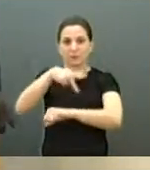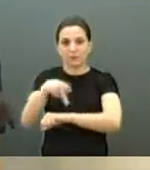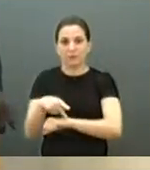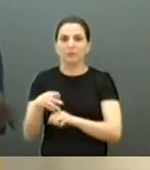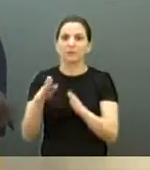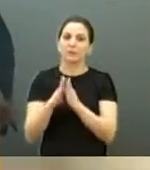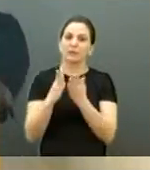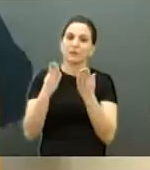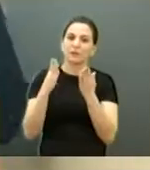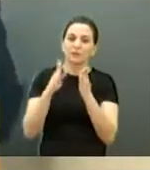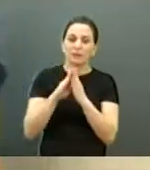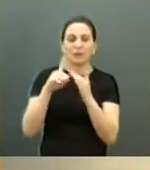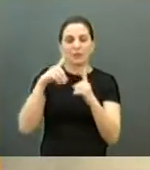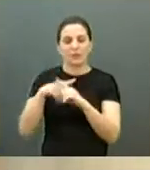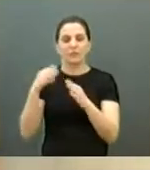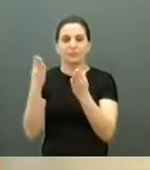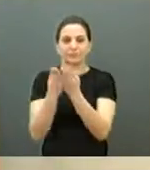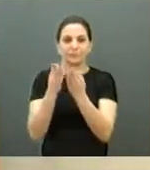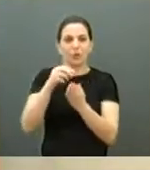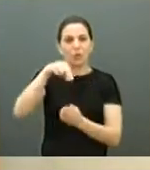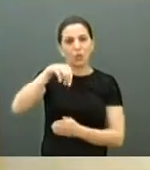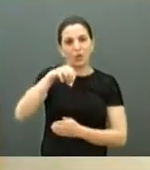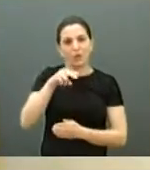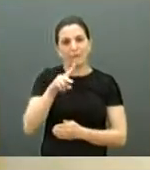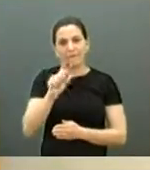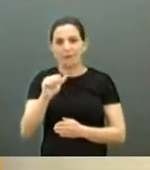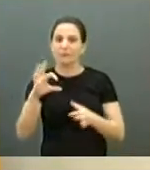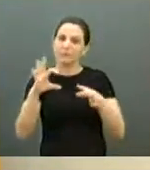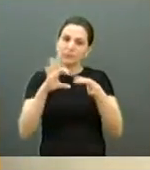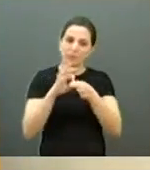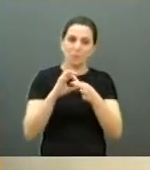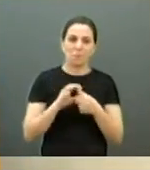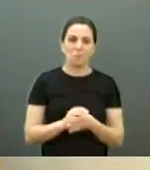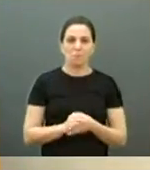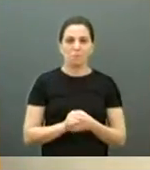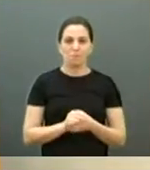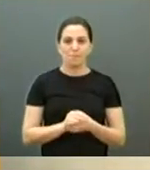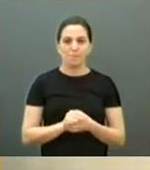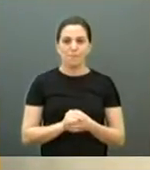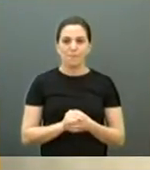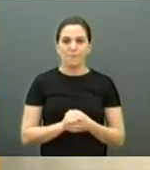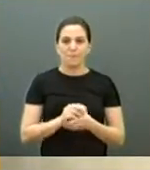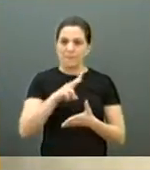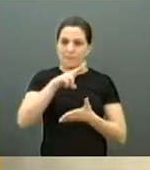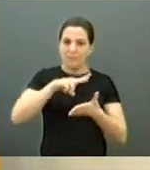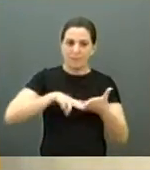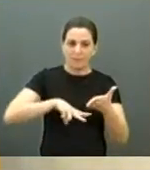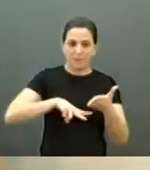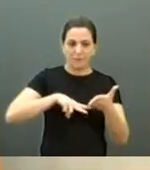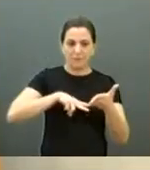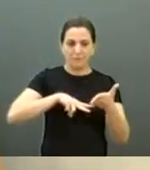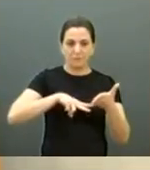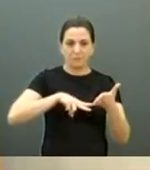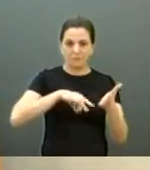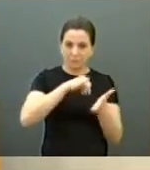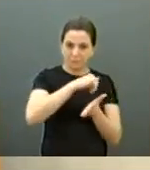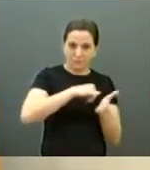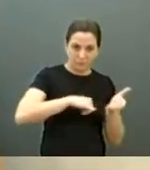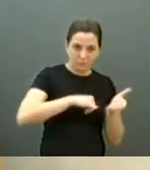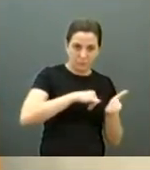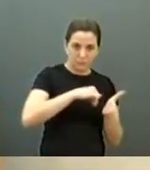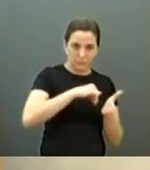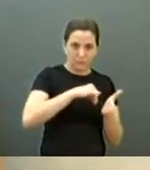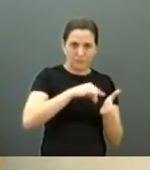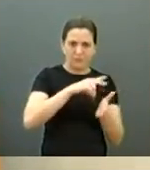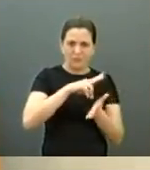igreja batista nova aliança eu vou ler um prontuário médico aqui é pronunciar-se a controlar e que fala